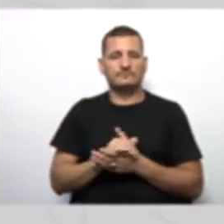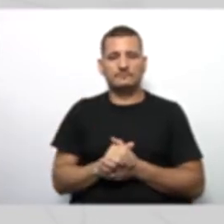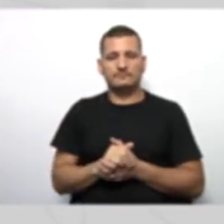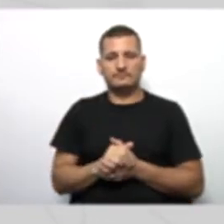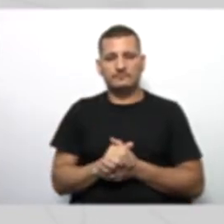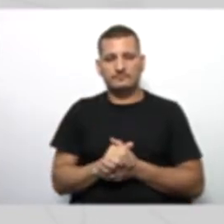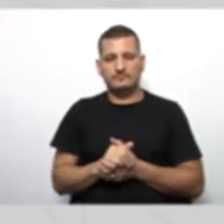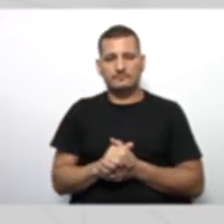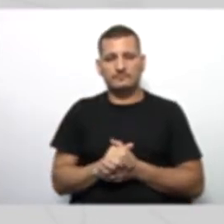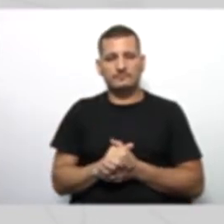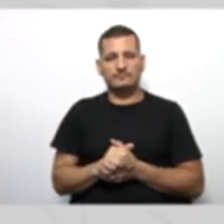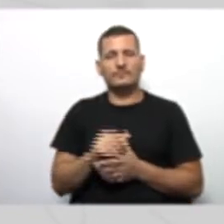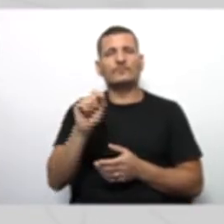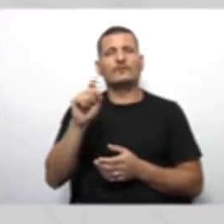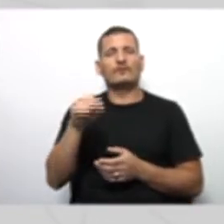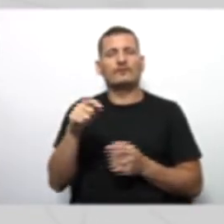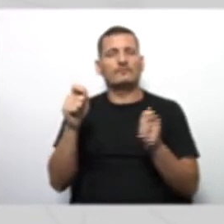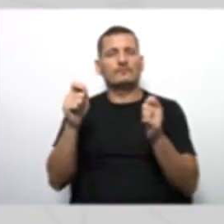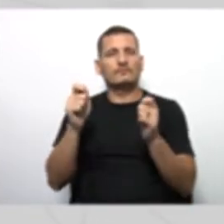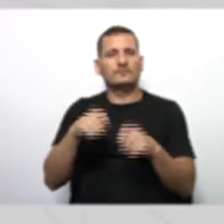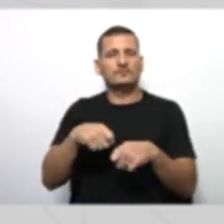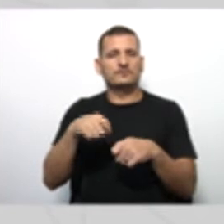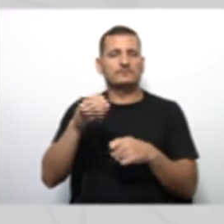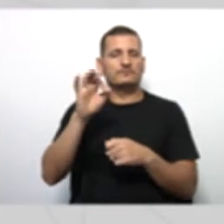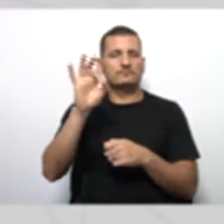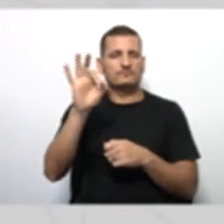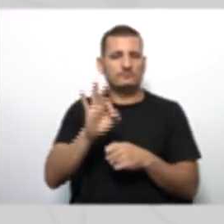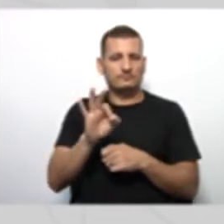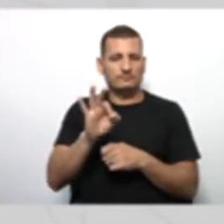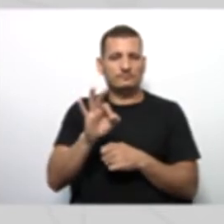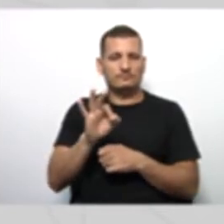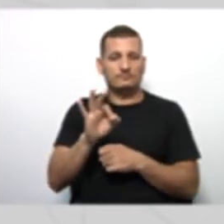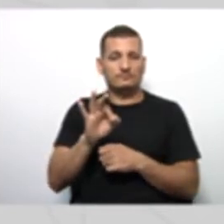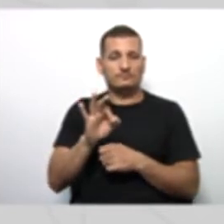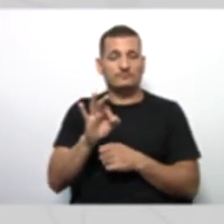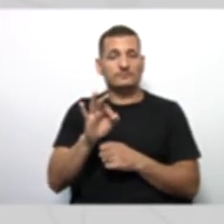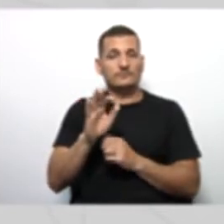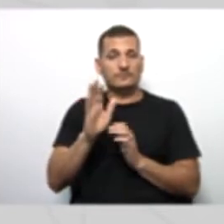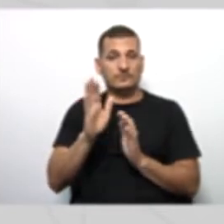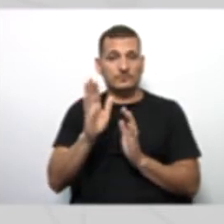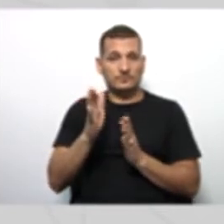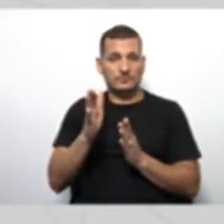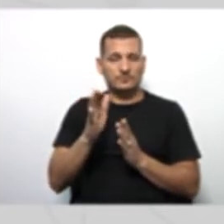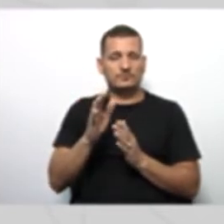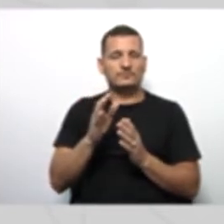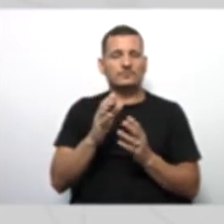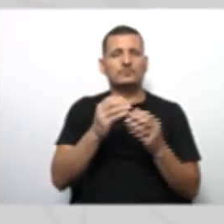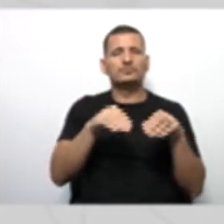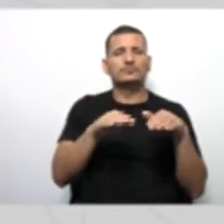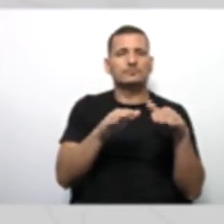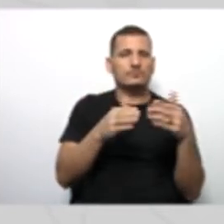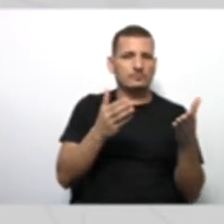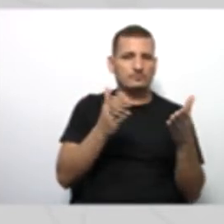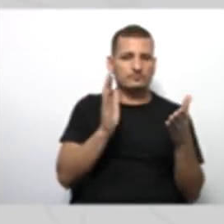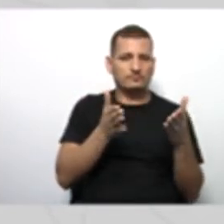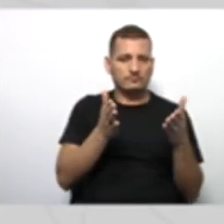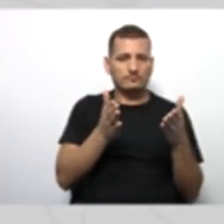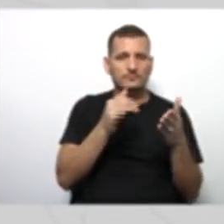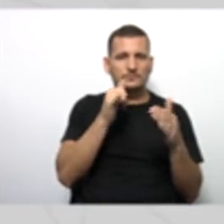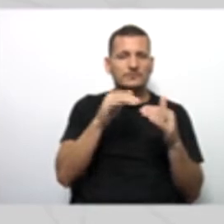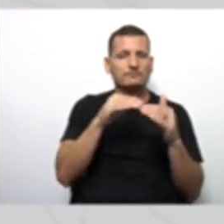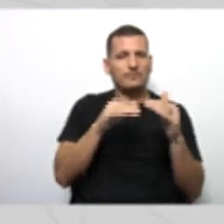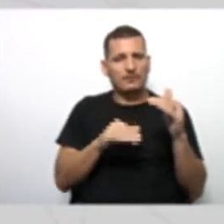projeto que eu tinha em relação àquela cooperativa, morreu, foi engavetado, e aí eu vou ter que procurar outras coisas para a minha